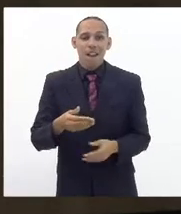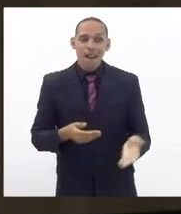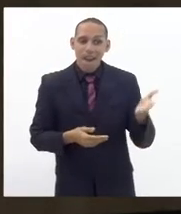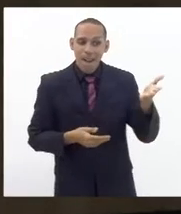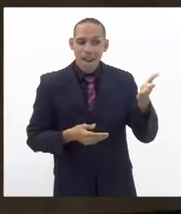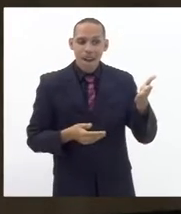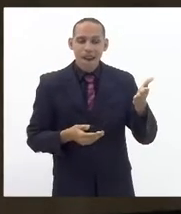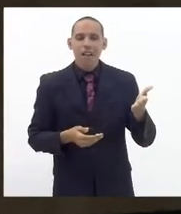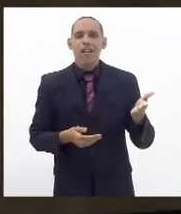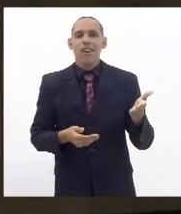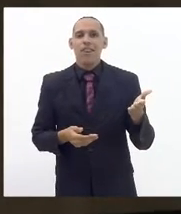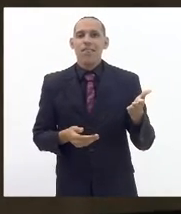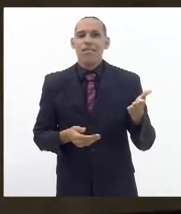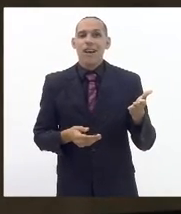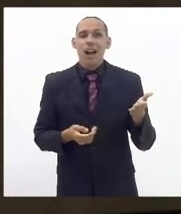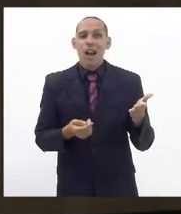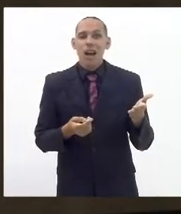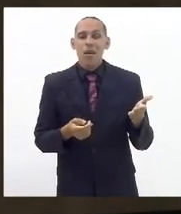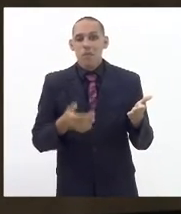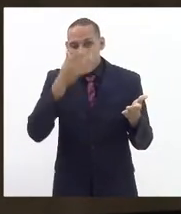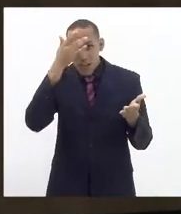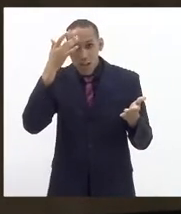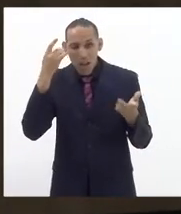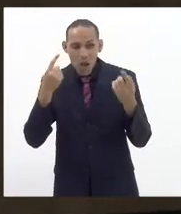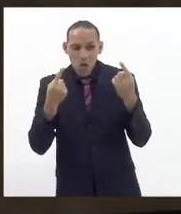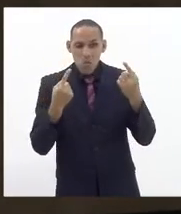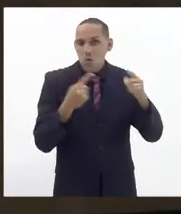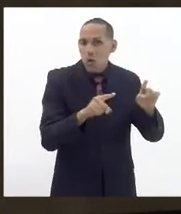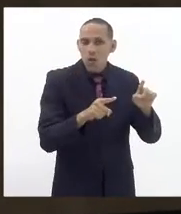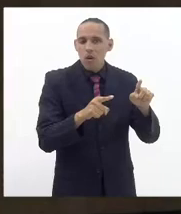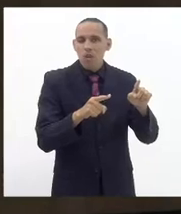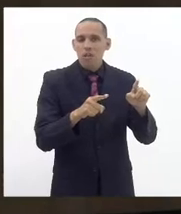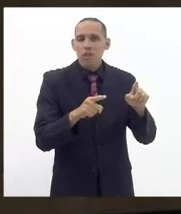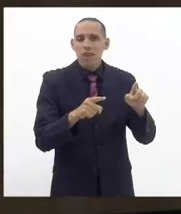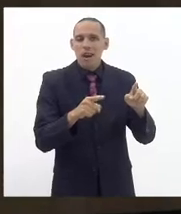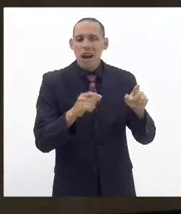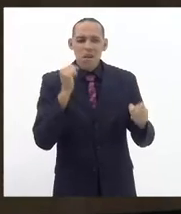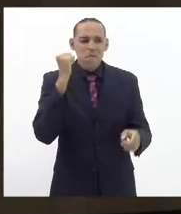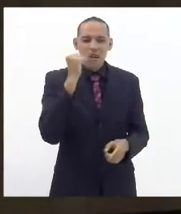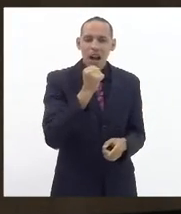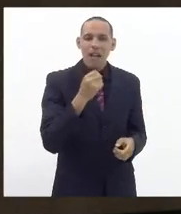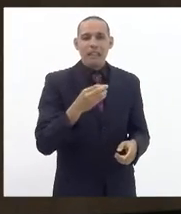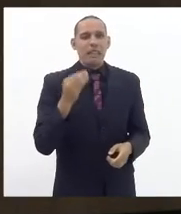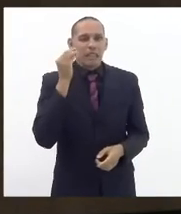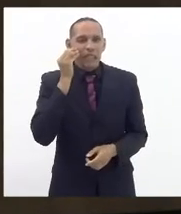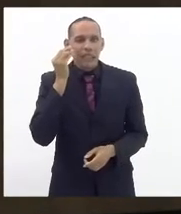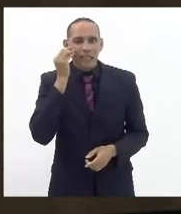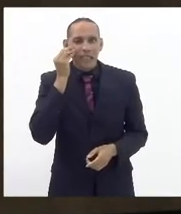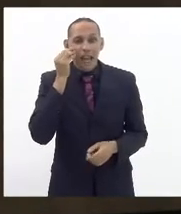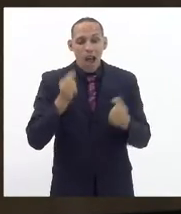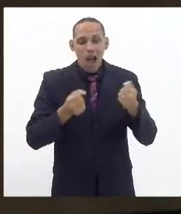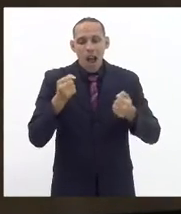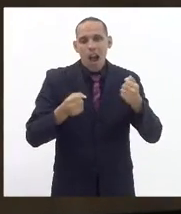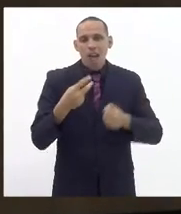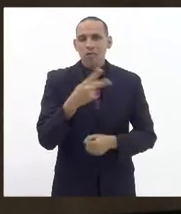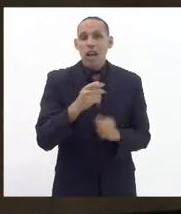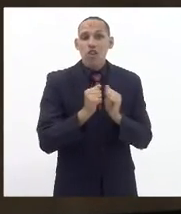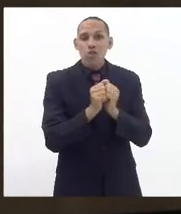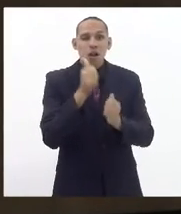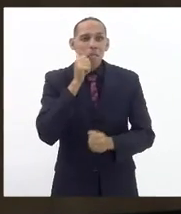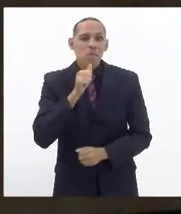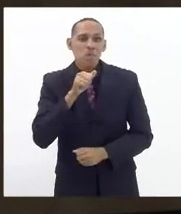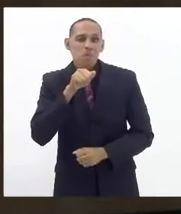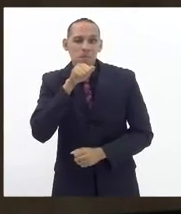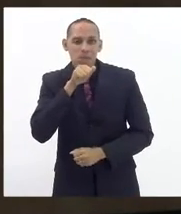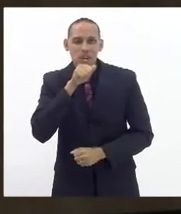Rocha sofreu um atentado junto com a sua mãe no carro, na Penha, o carro foi metralhado, o servidor que